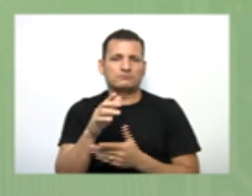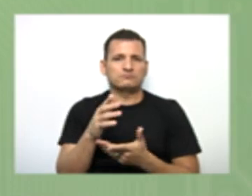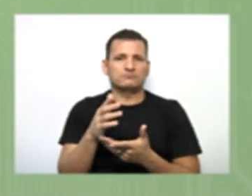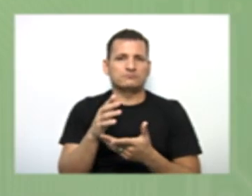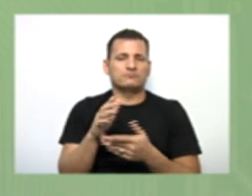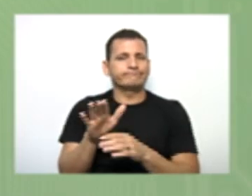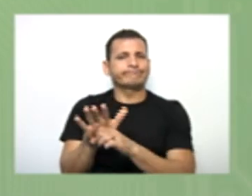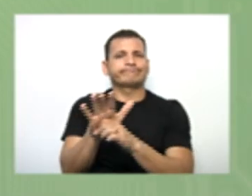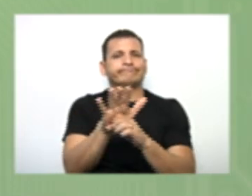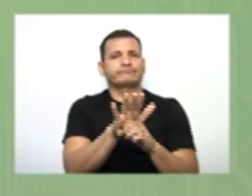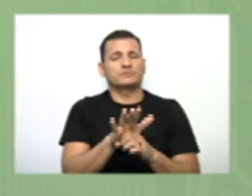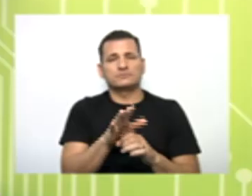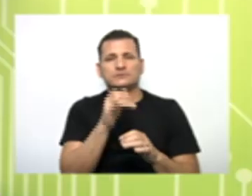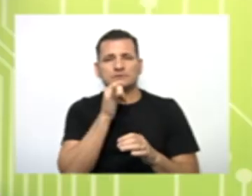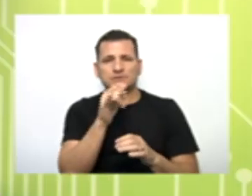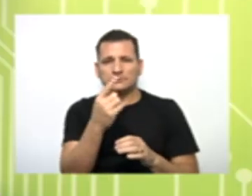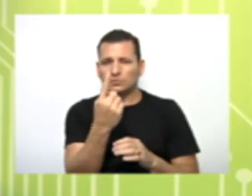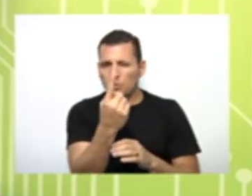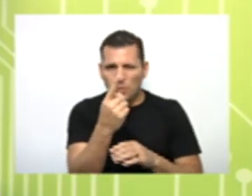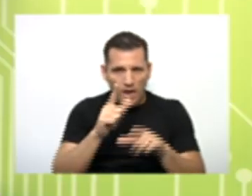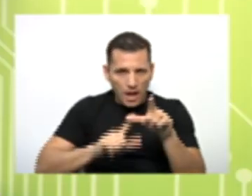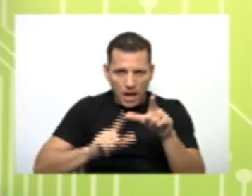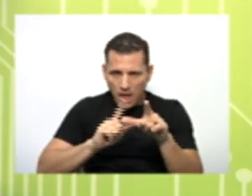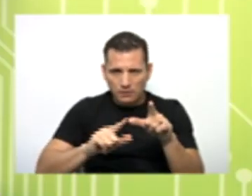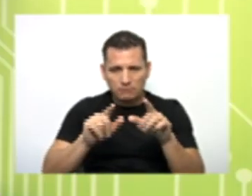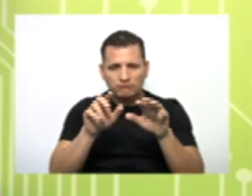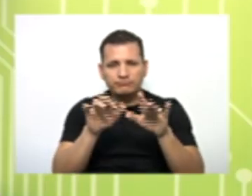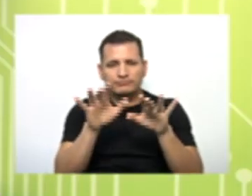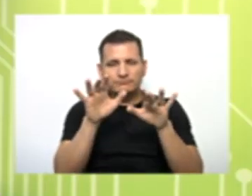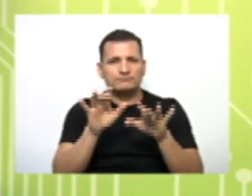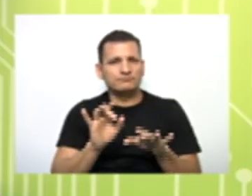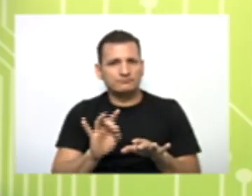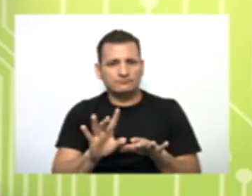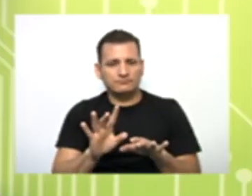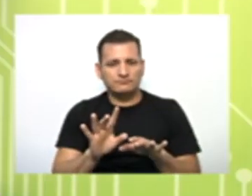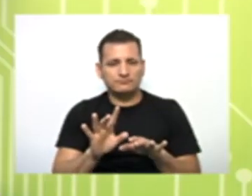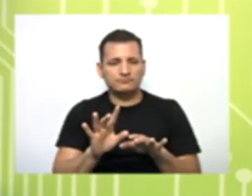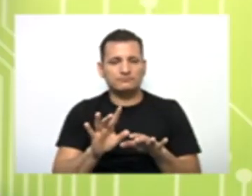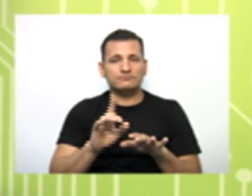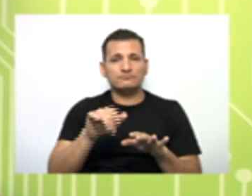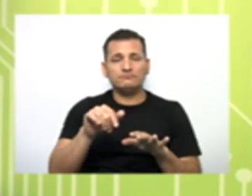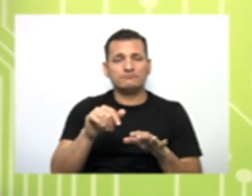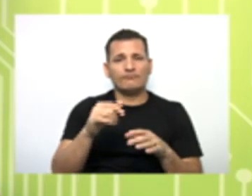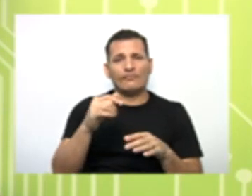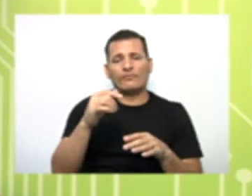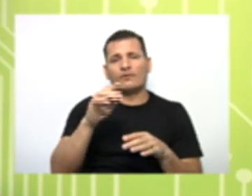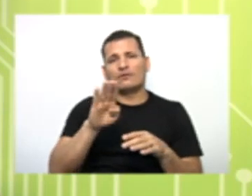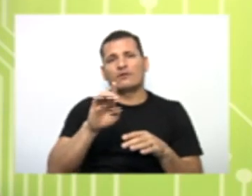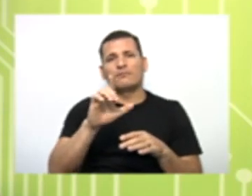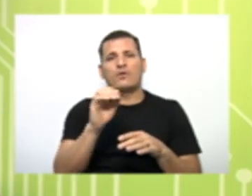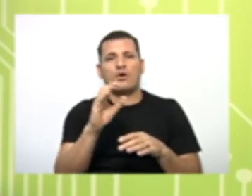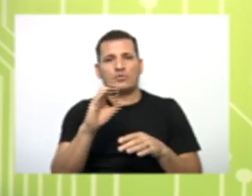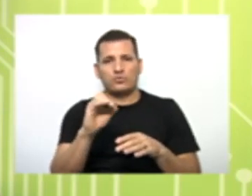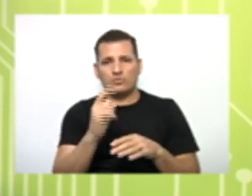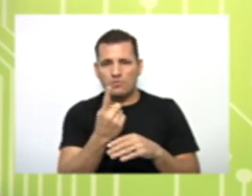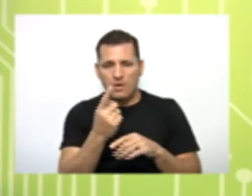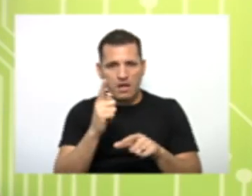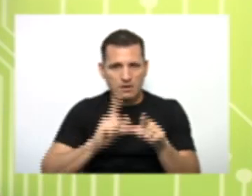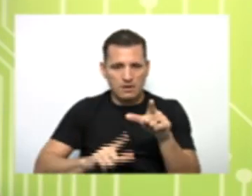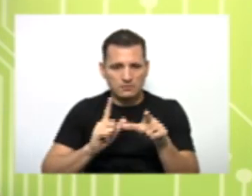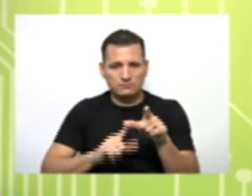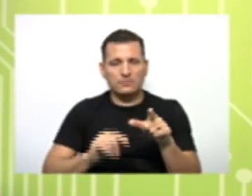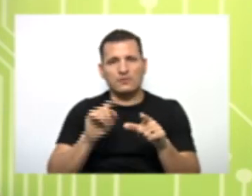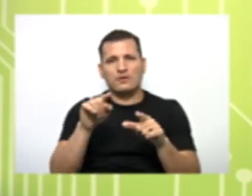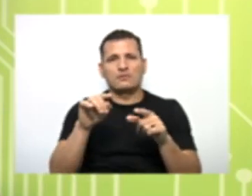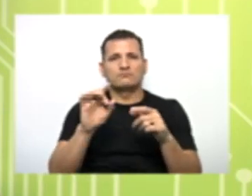que eu escreva uma letrinha, né, que é o caso da tag em bloco, se eu escrever uma letra,